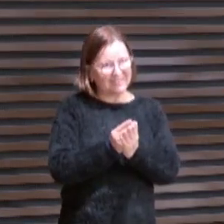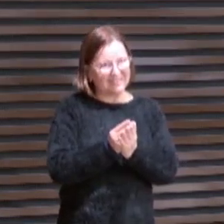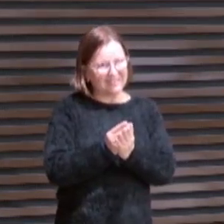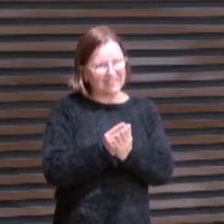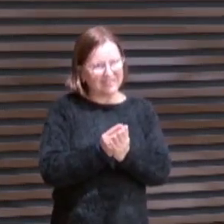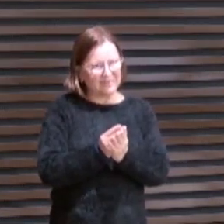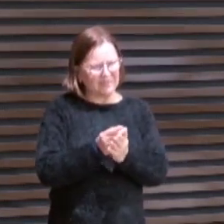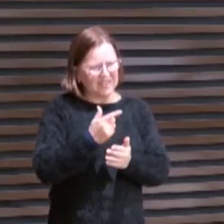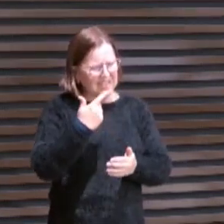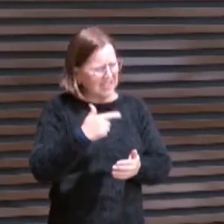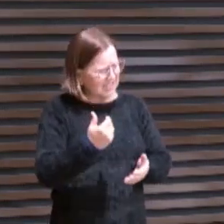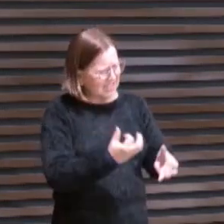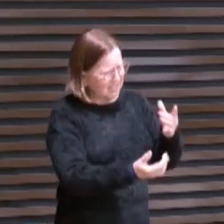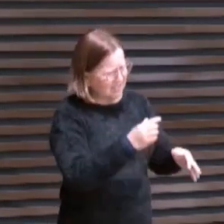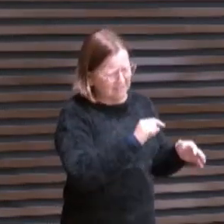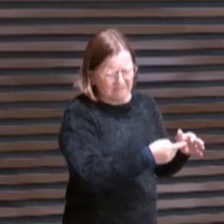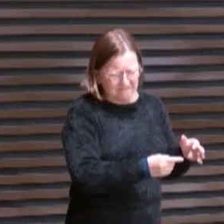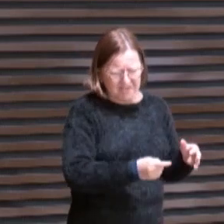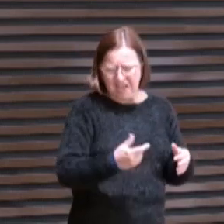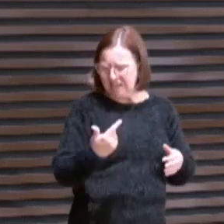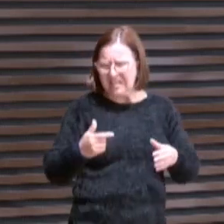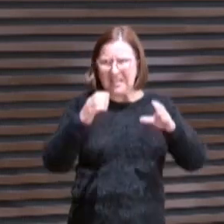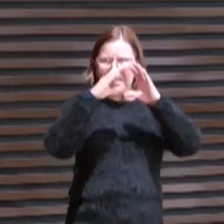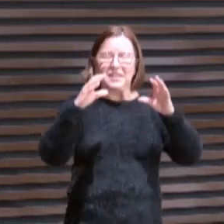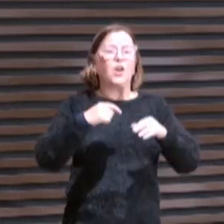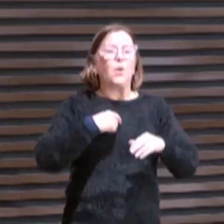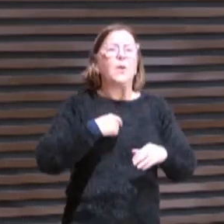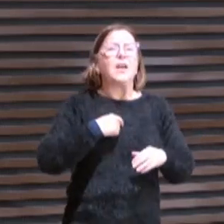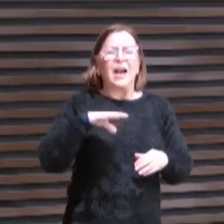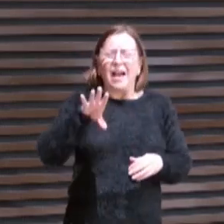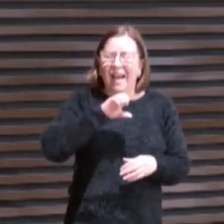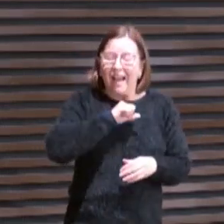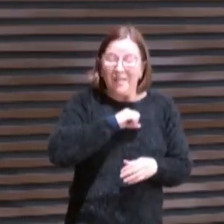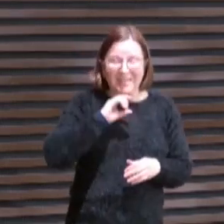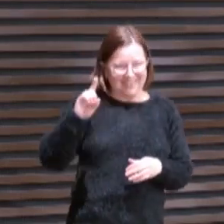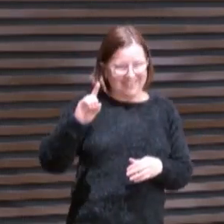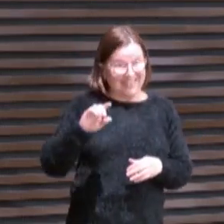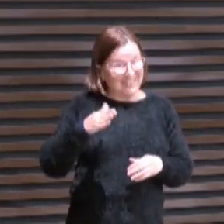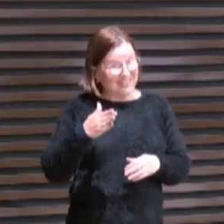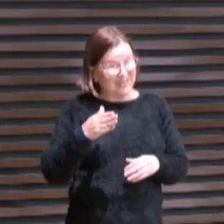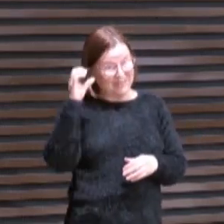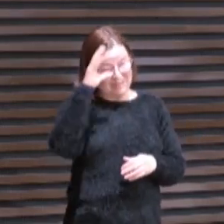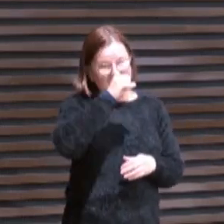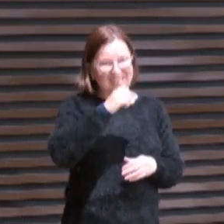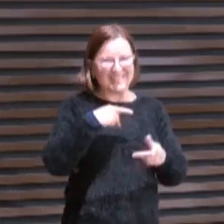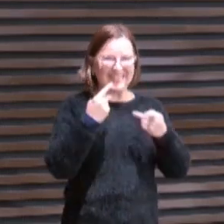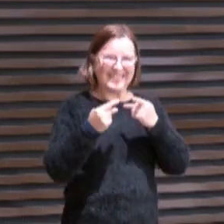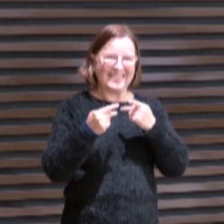sem inferno ou céu, eu te amaria aqui. Assim compreendo e vivo, ó